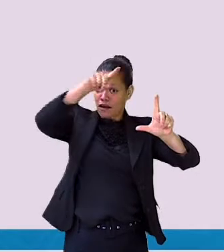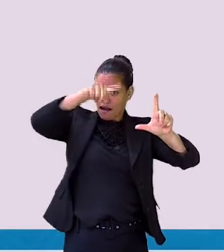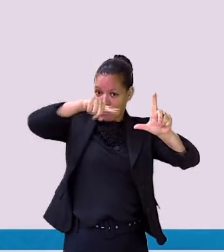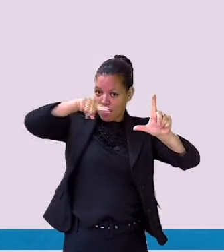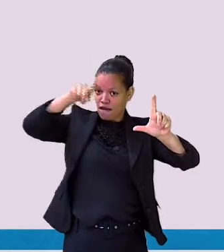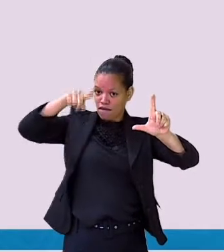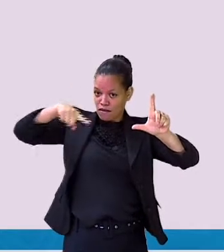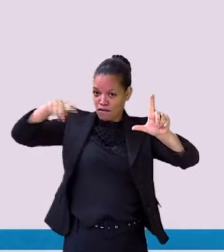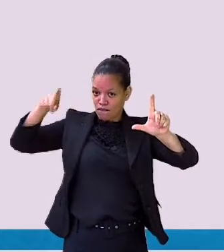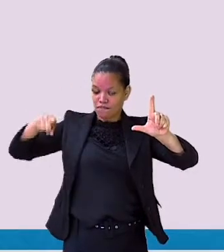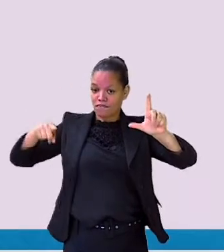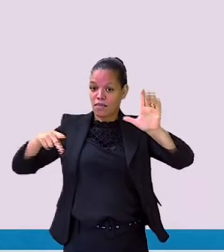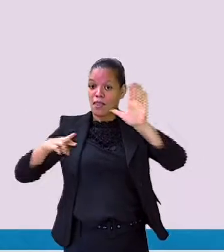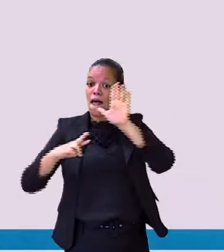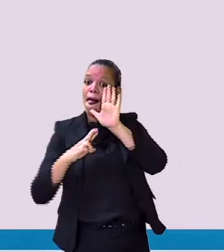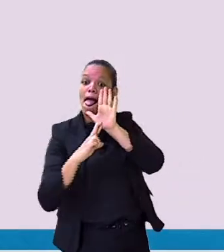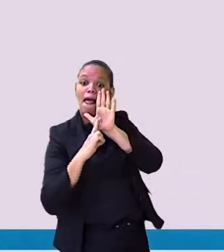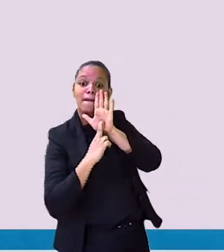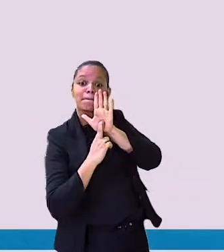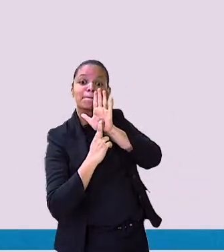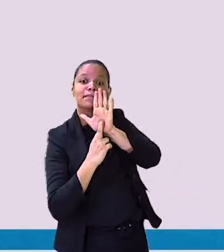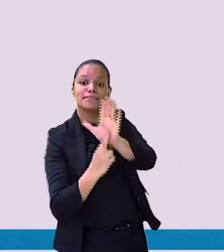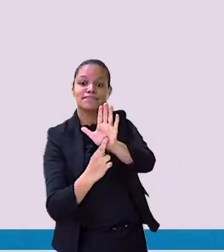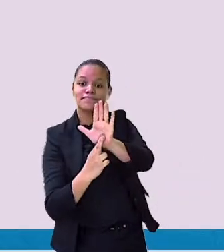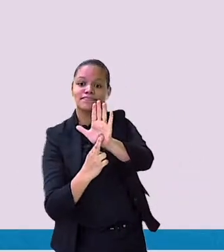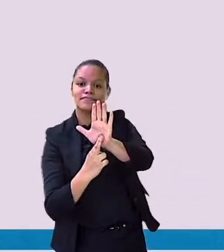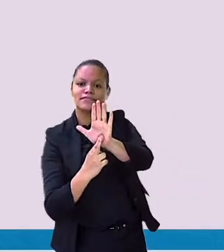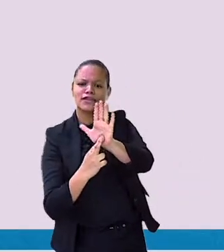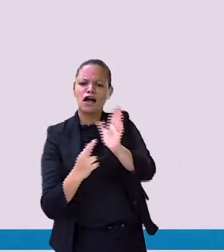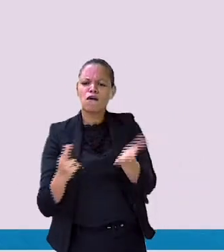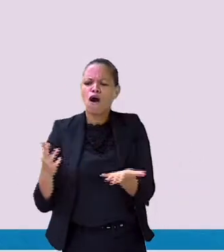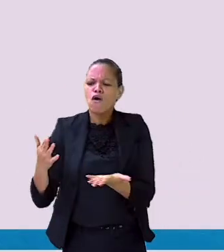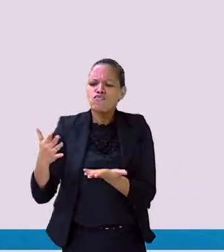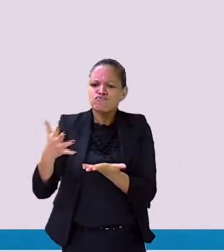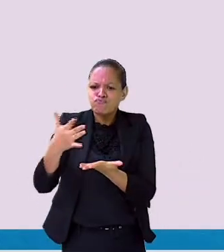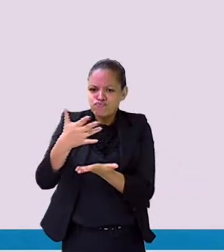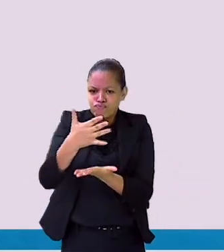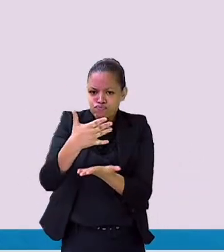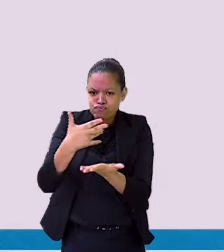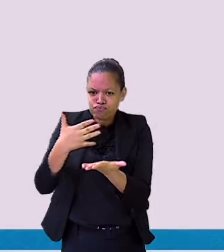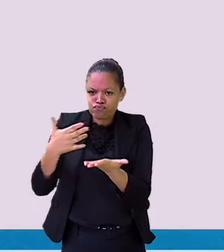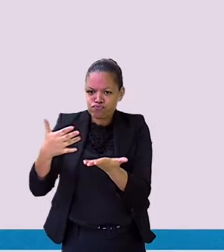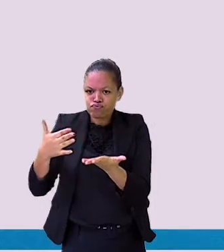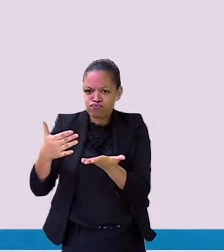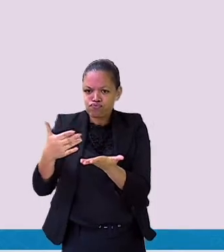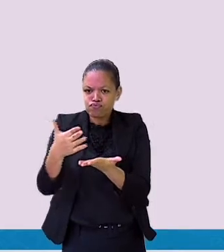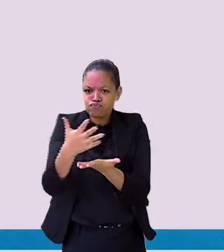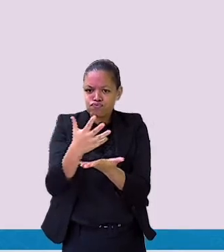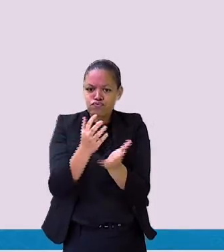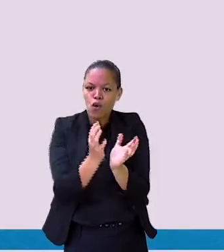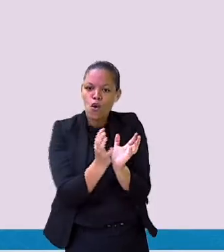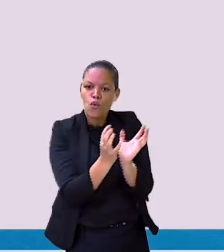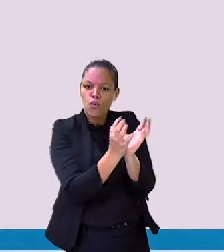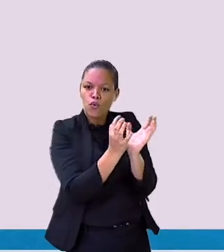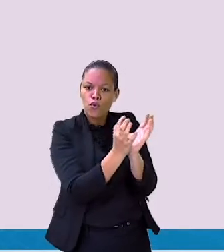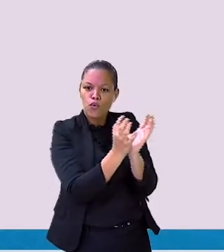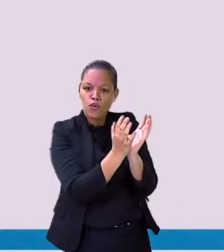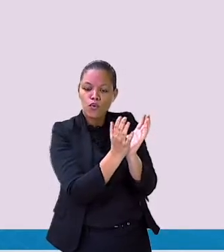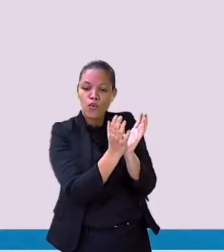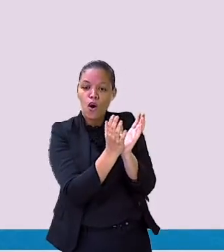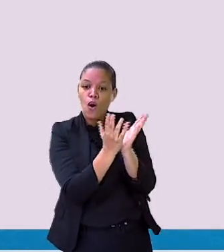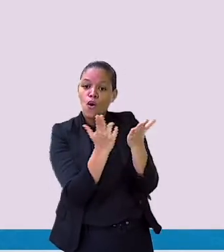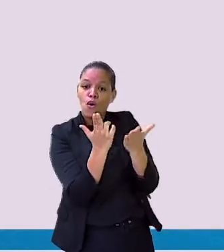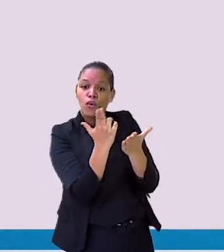representação de um conjunto de dados apresentados por meio de desenhos, para facilitar a compreensão